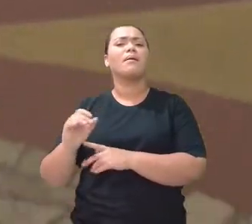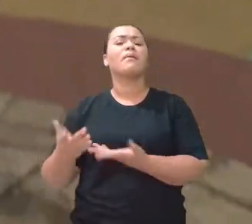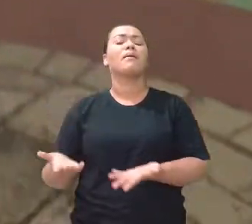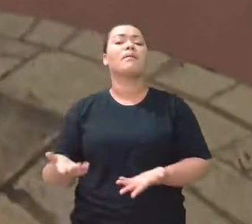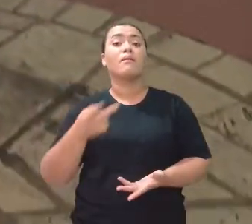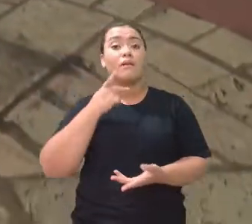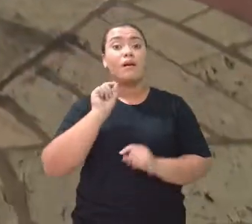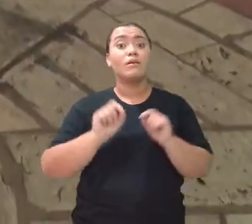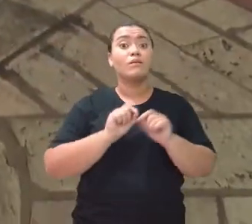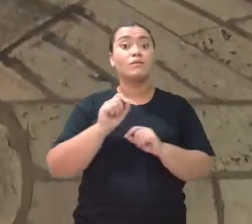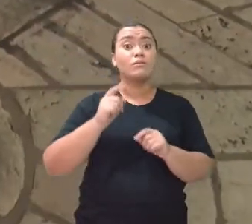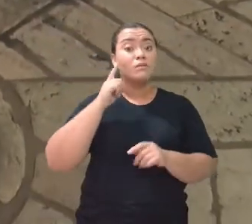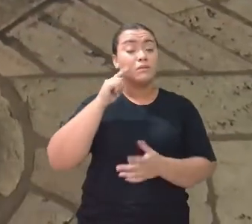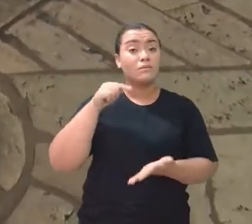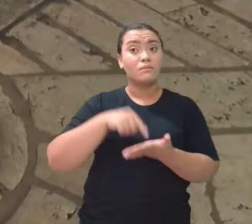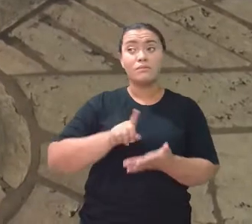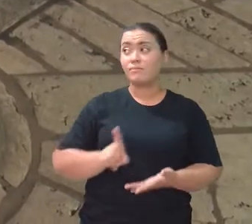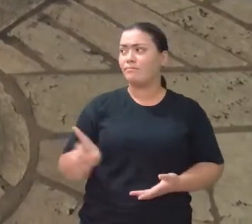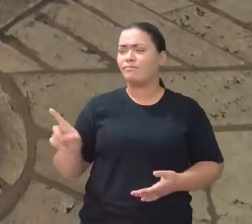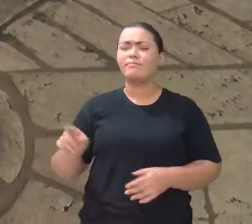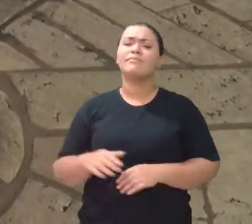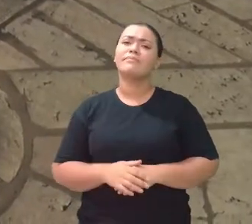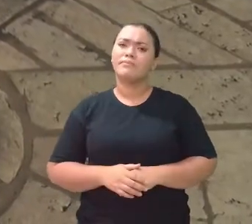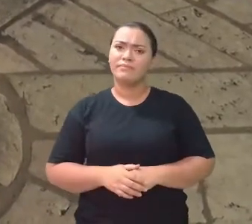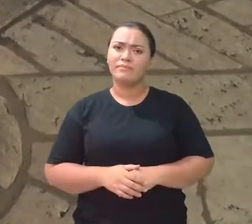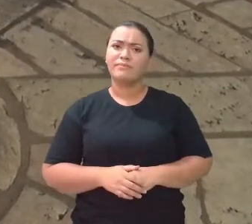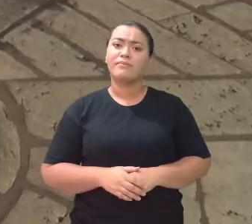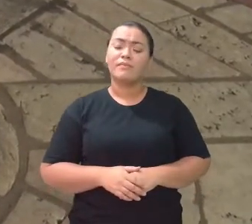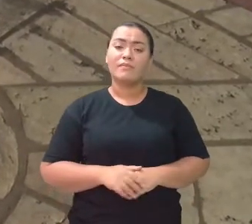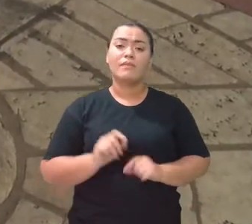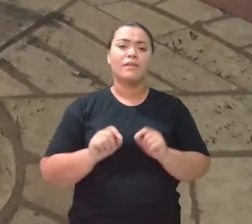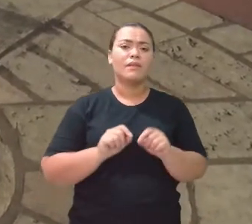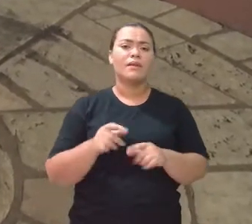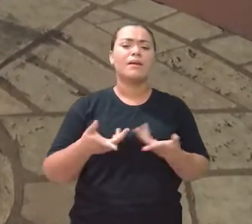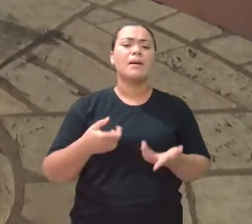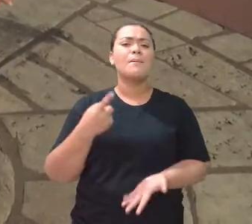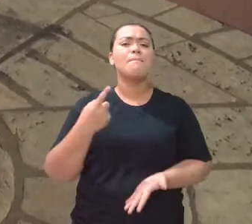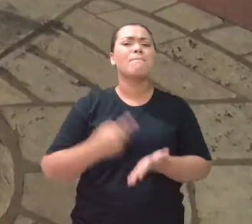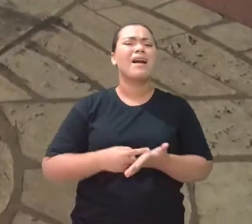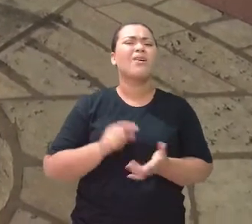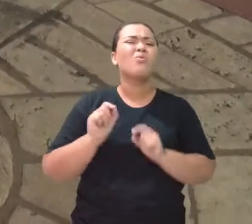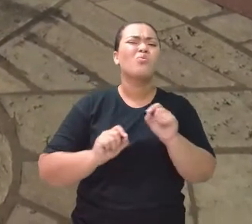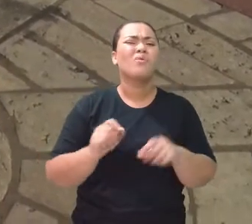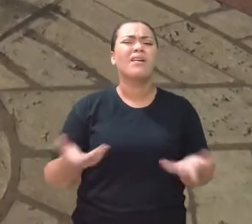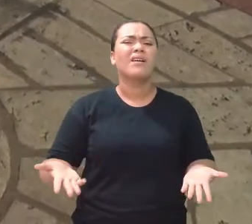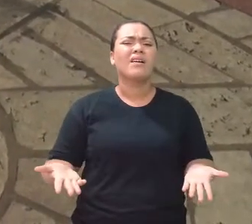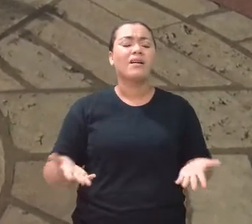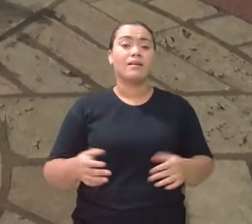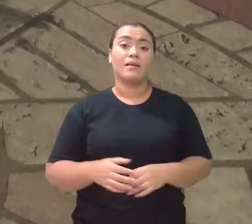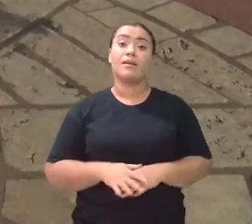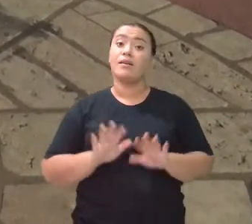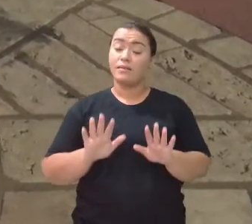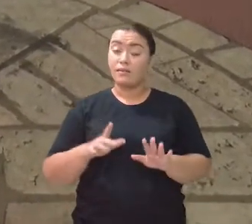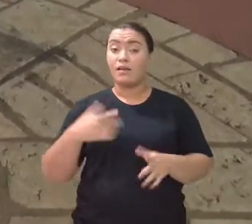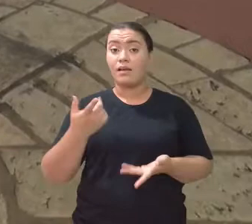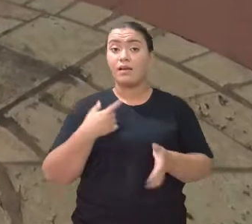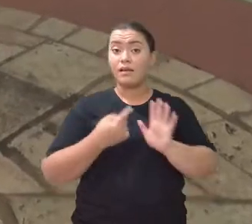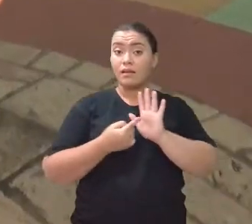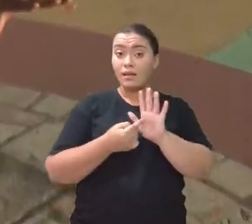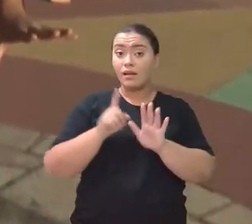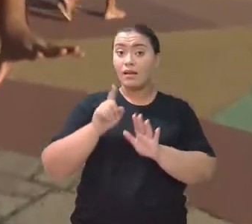olha, Marco Zero, professor. Mas tá marcando o quê? É justamente